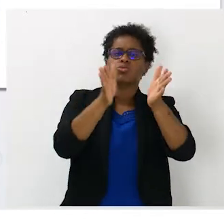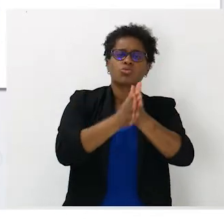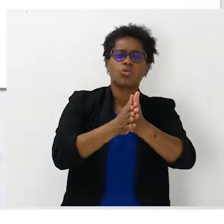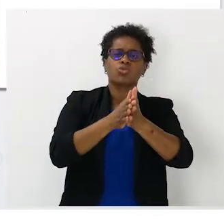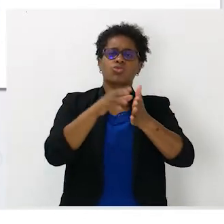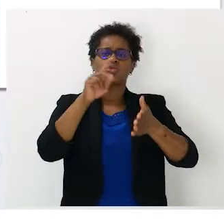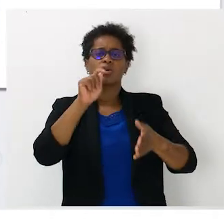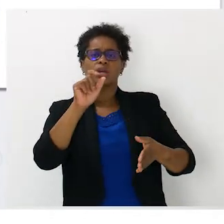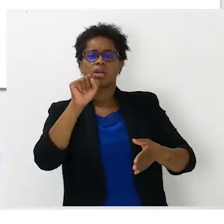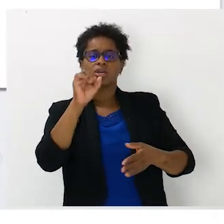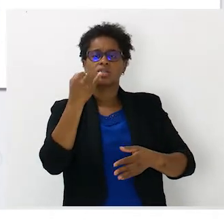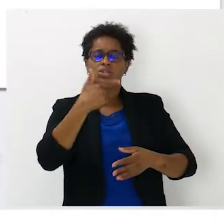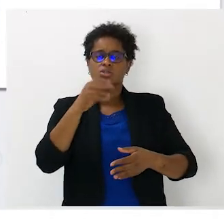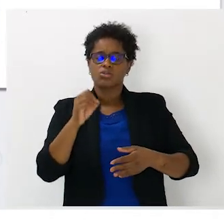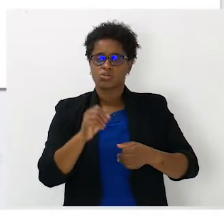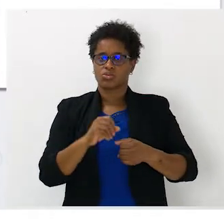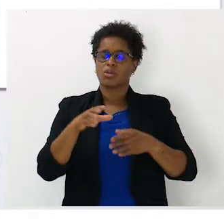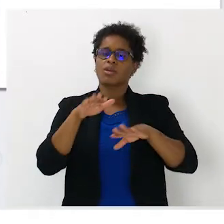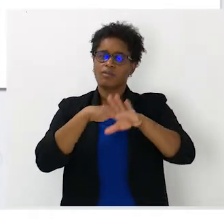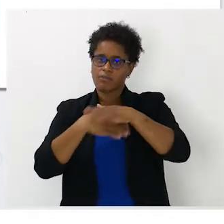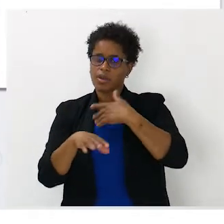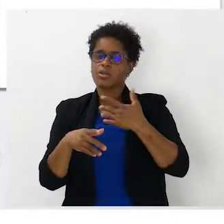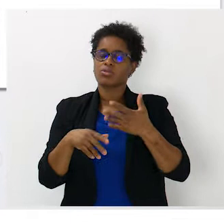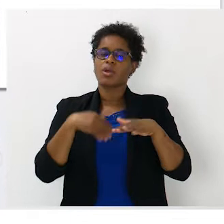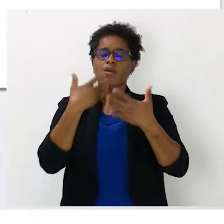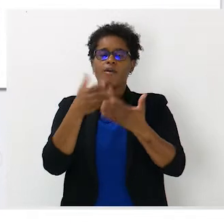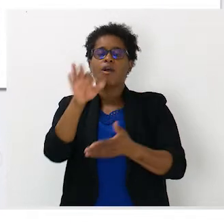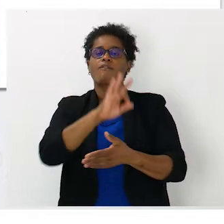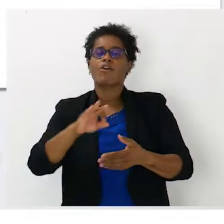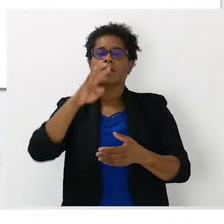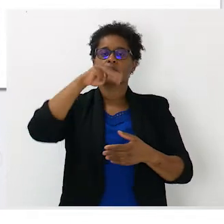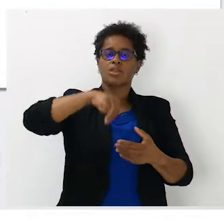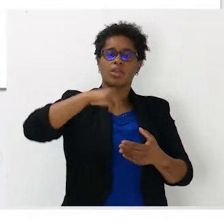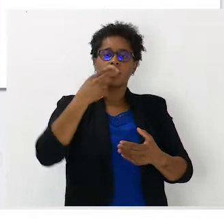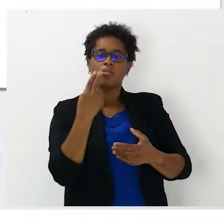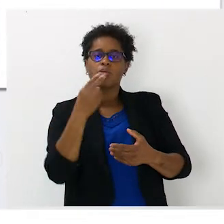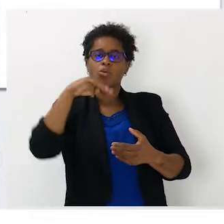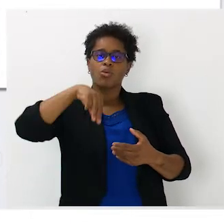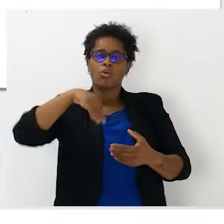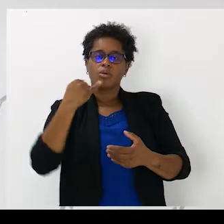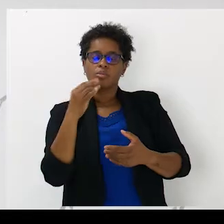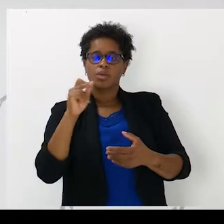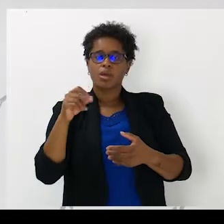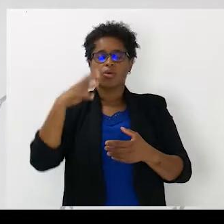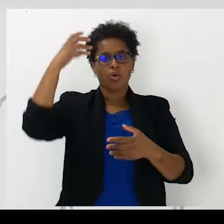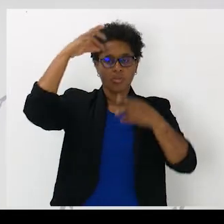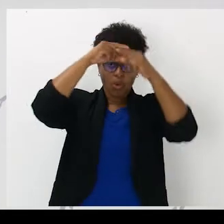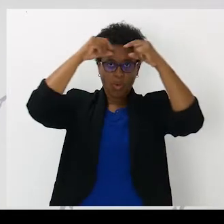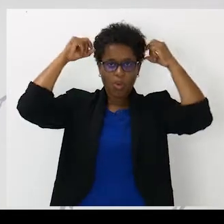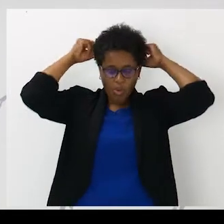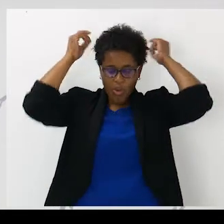É representado em forma de múmia com uma coroa branca.